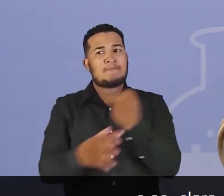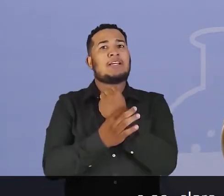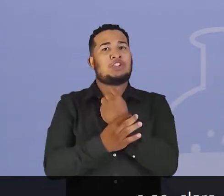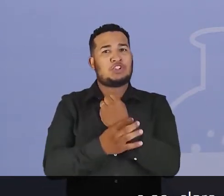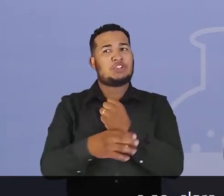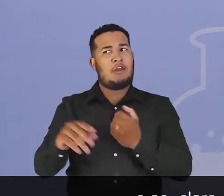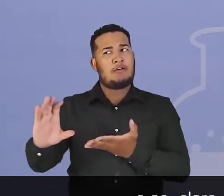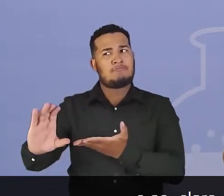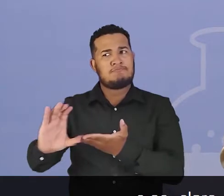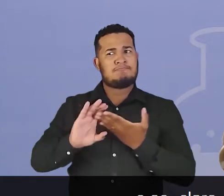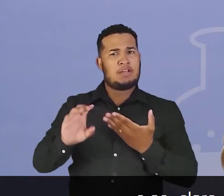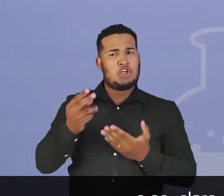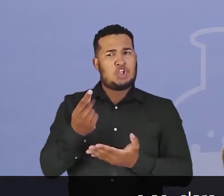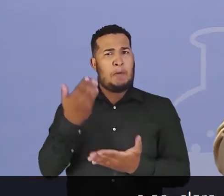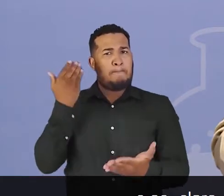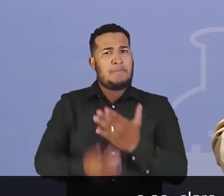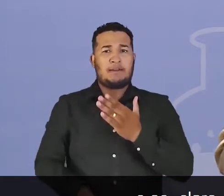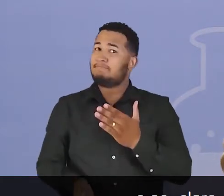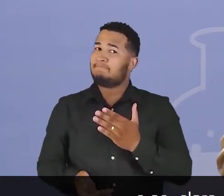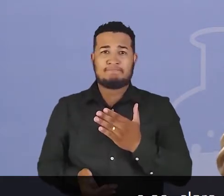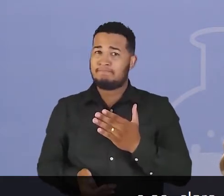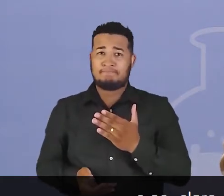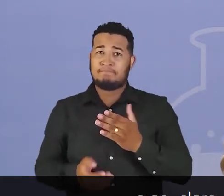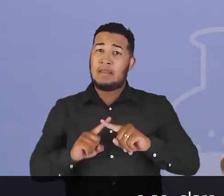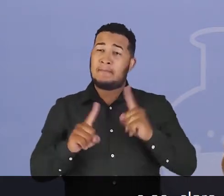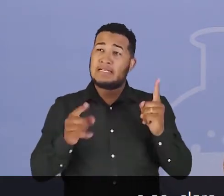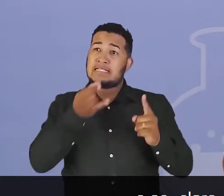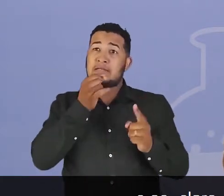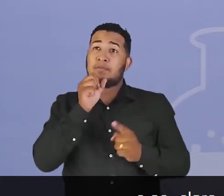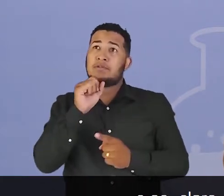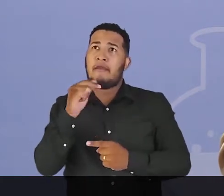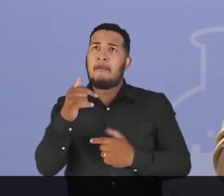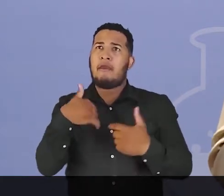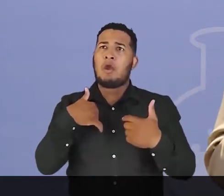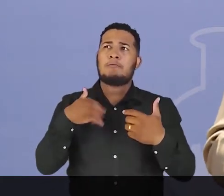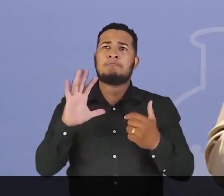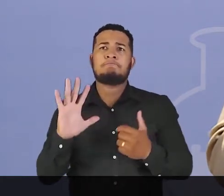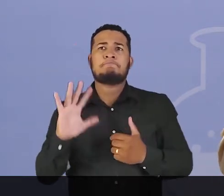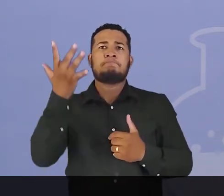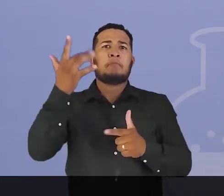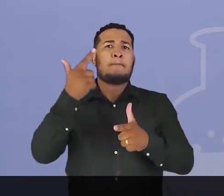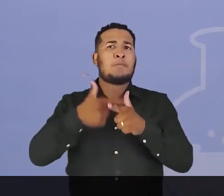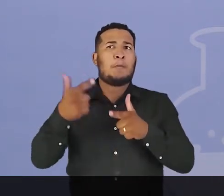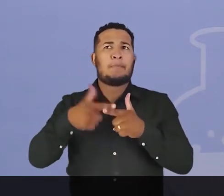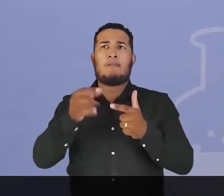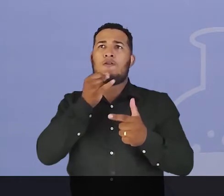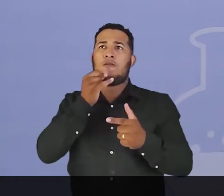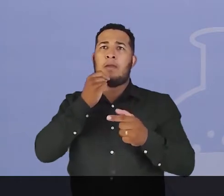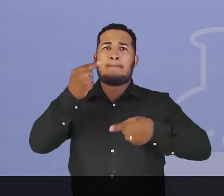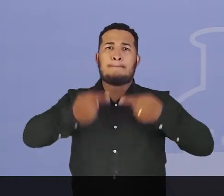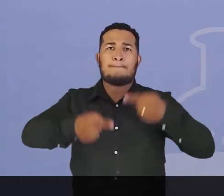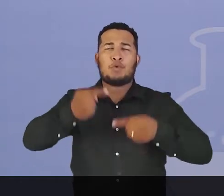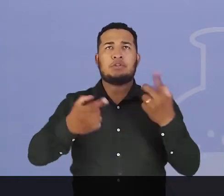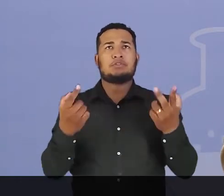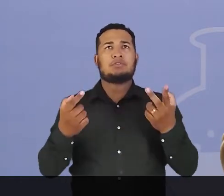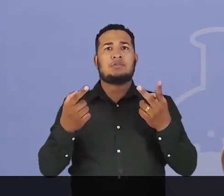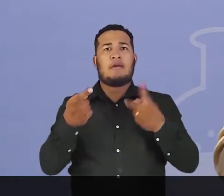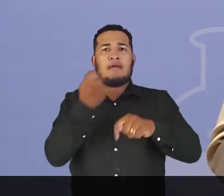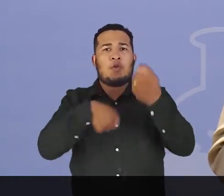garantia ao investidor que ele não vai perder o seu dinheiro. Mas se ocorrer qualquer problema